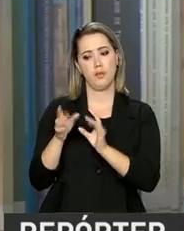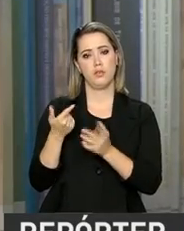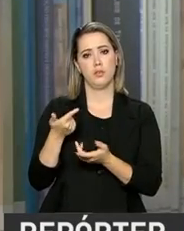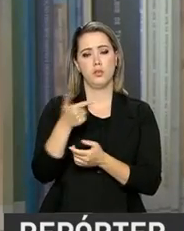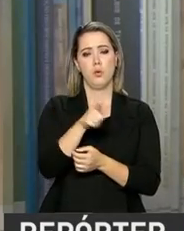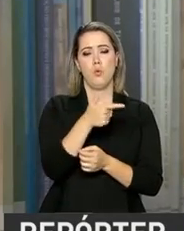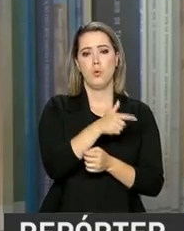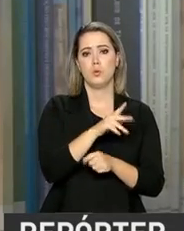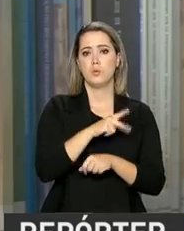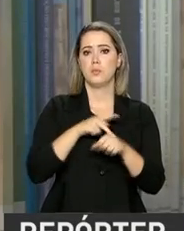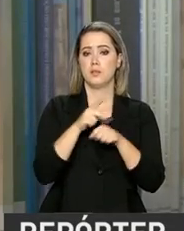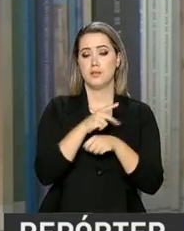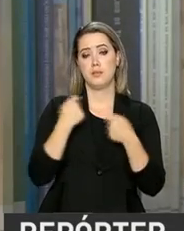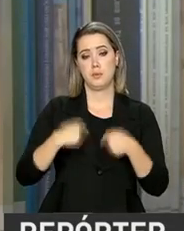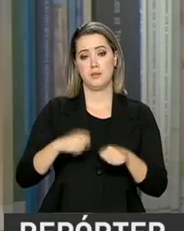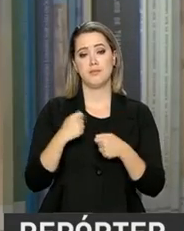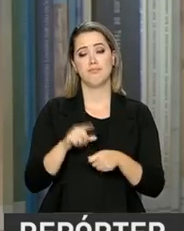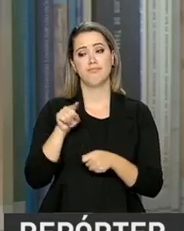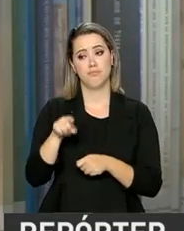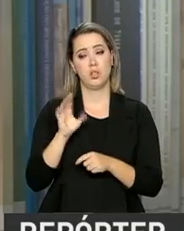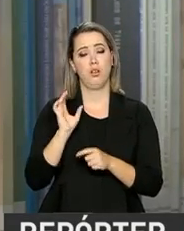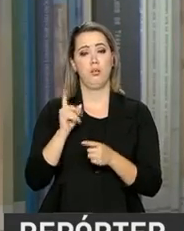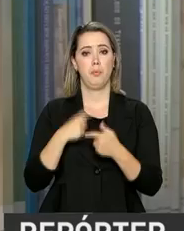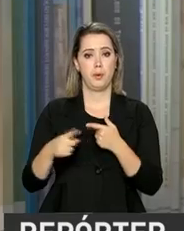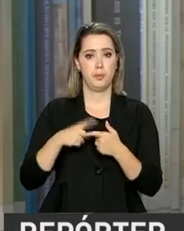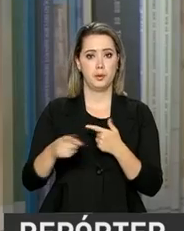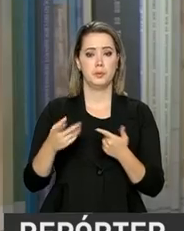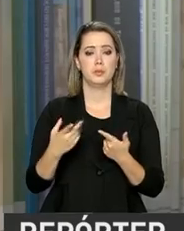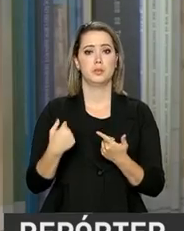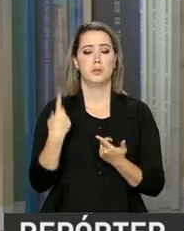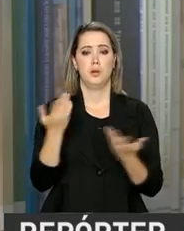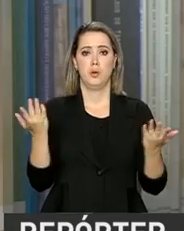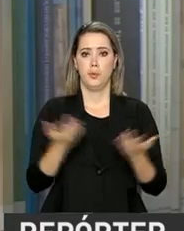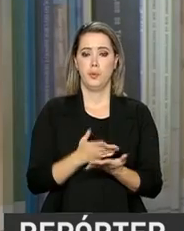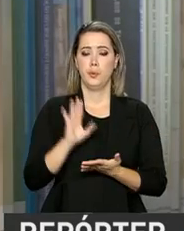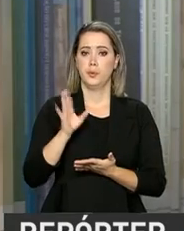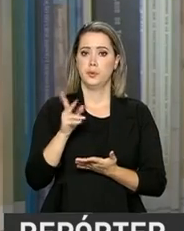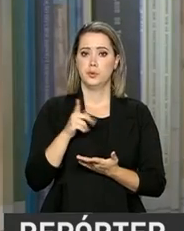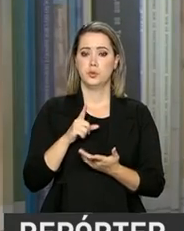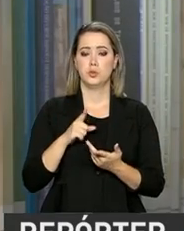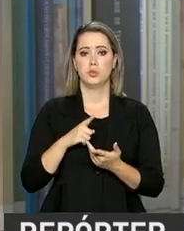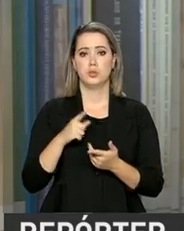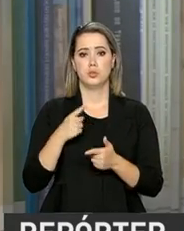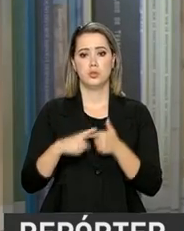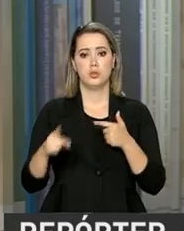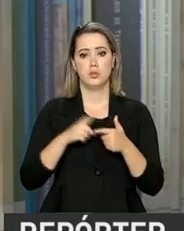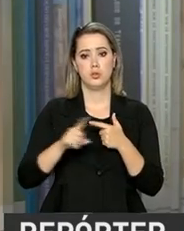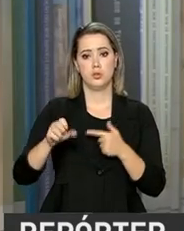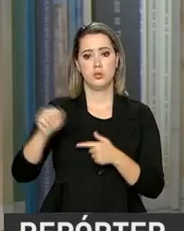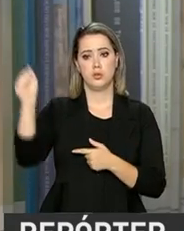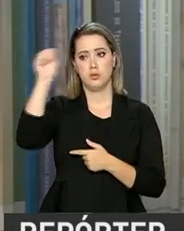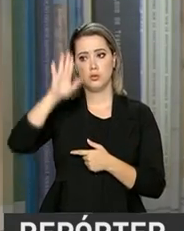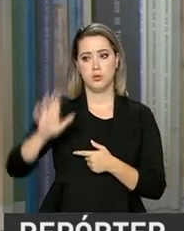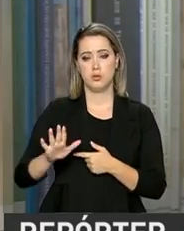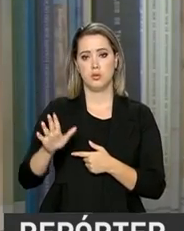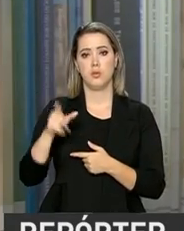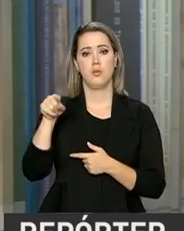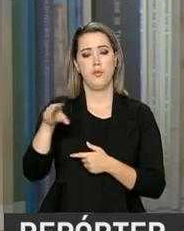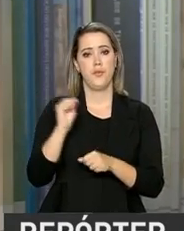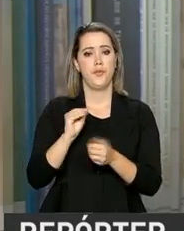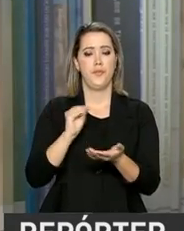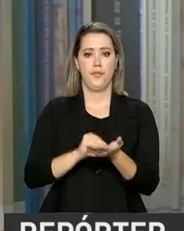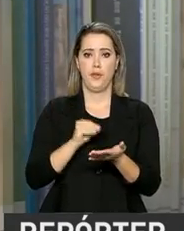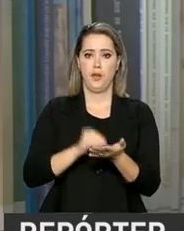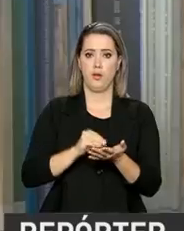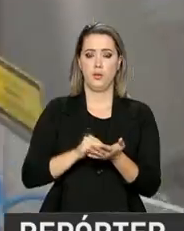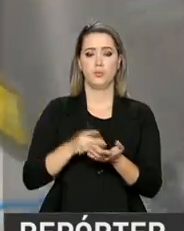países que demandam essa vacina então nós temos hoje problemas sérios e na África que por falta de de vacina nós